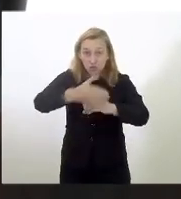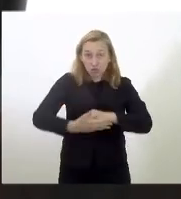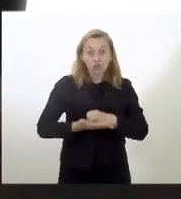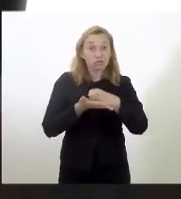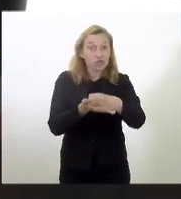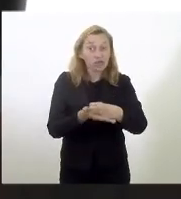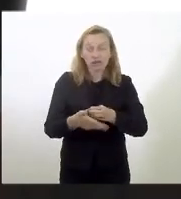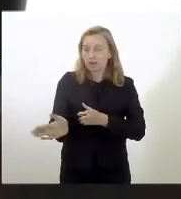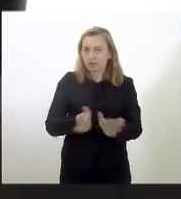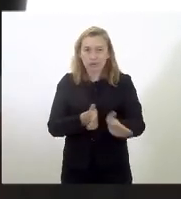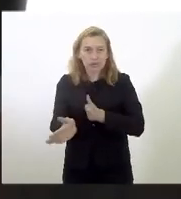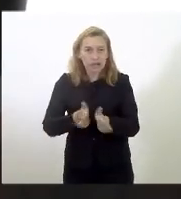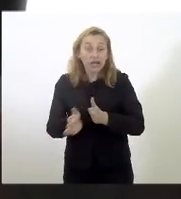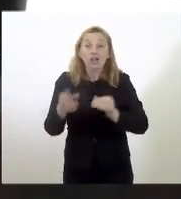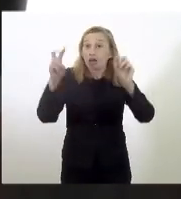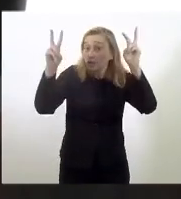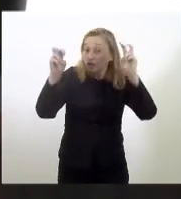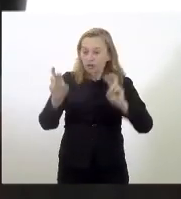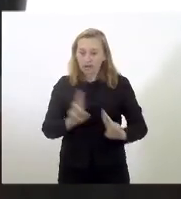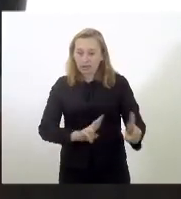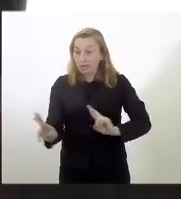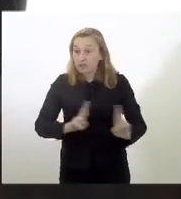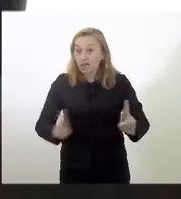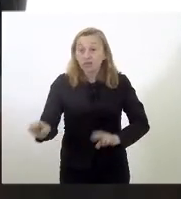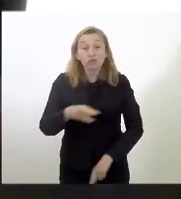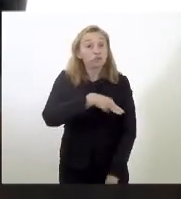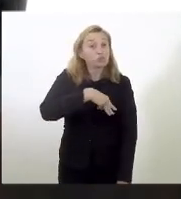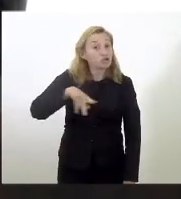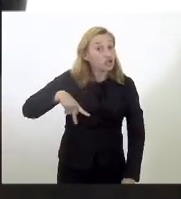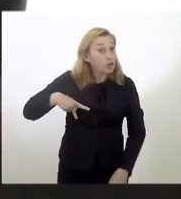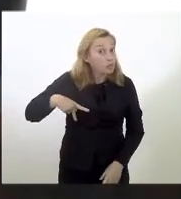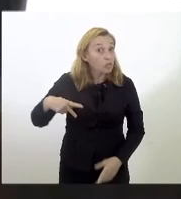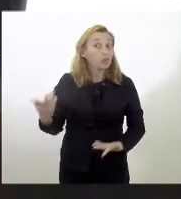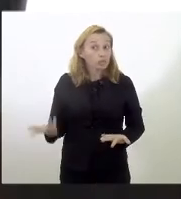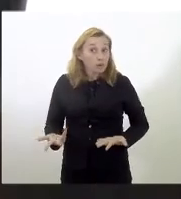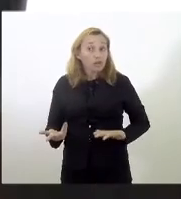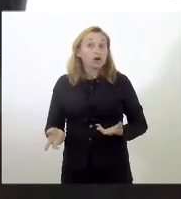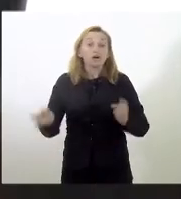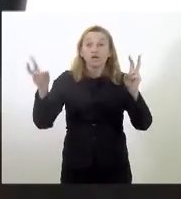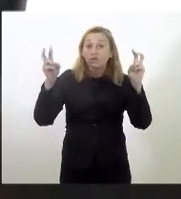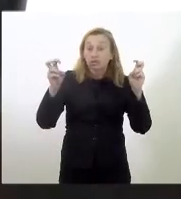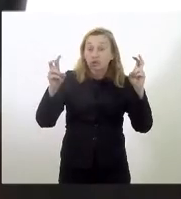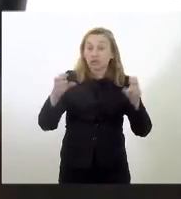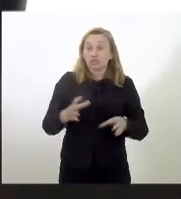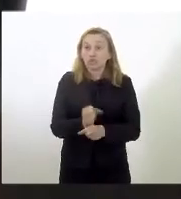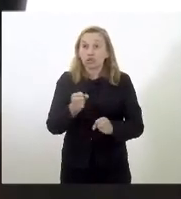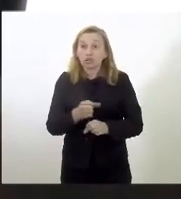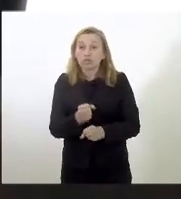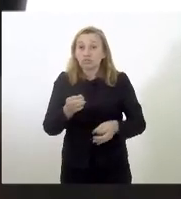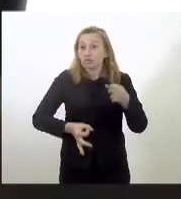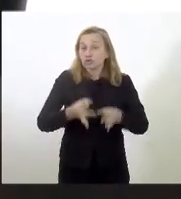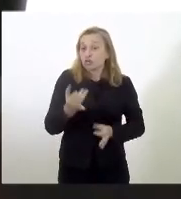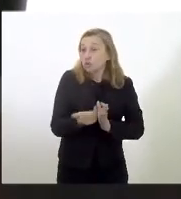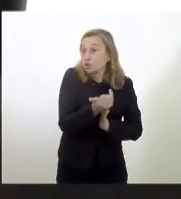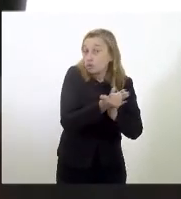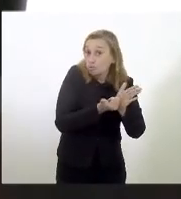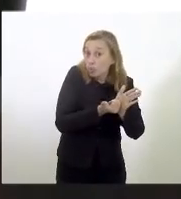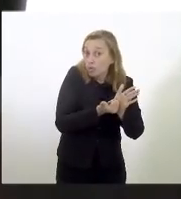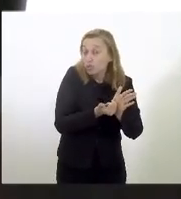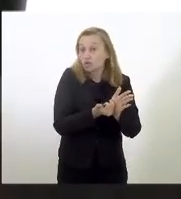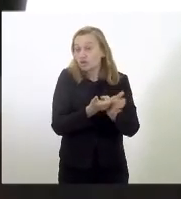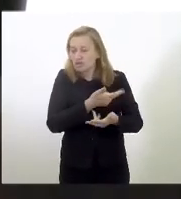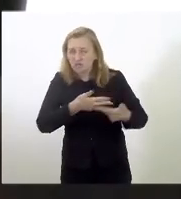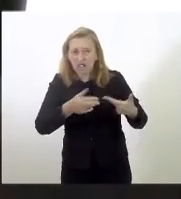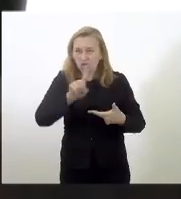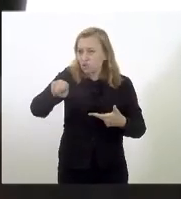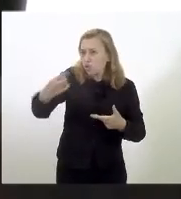sustentabilidade, acessibilidade, são temas relacionados à atuação do Ministério Público, a questão tributária, sonegação fiscal e diversos outros